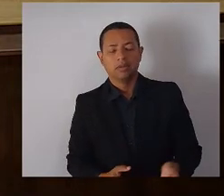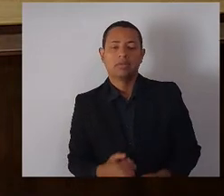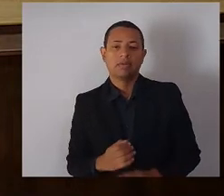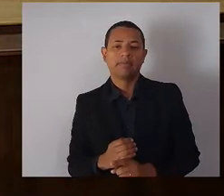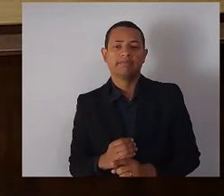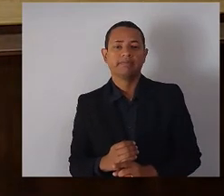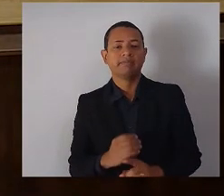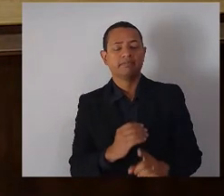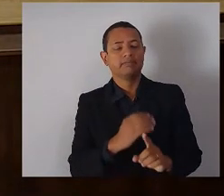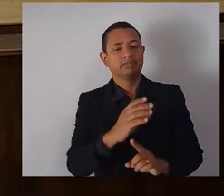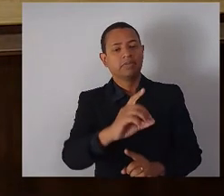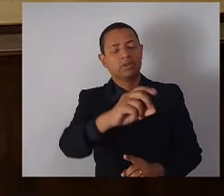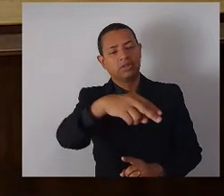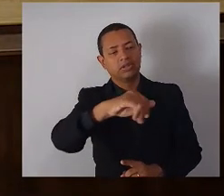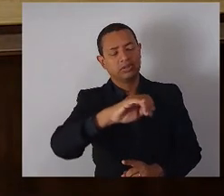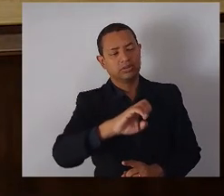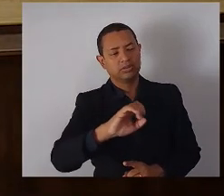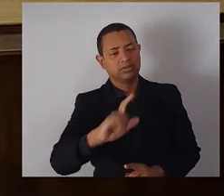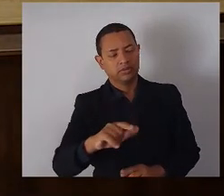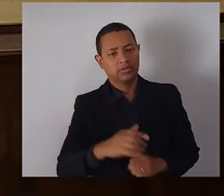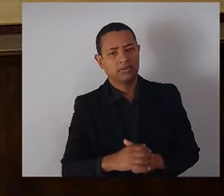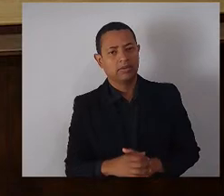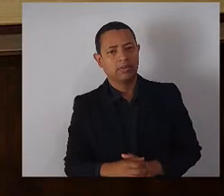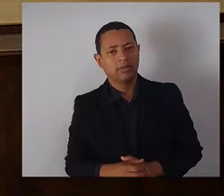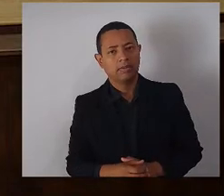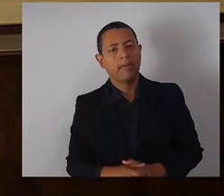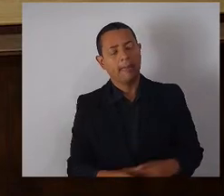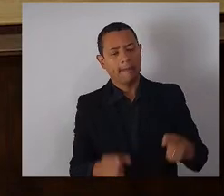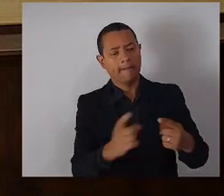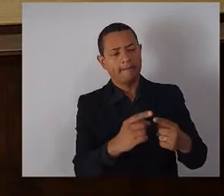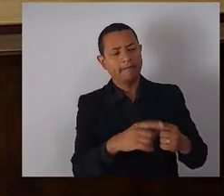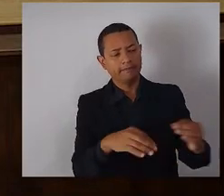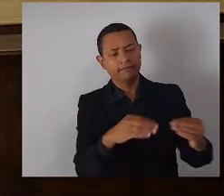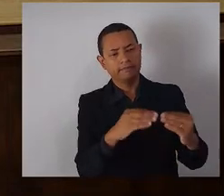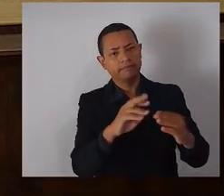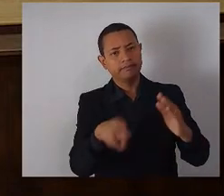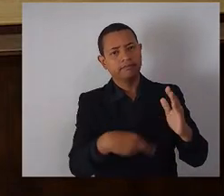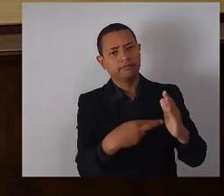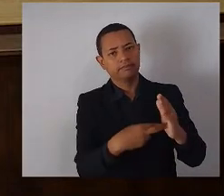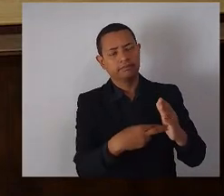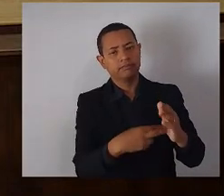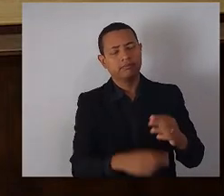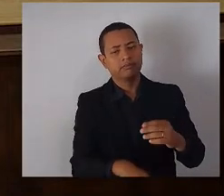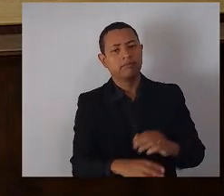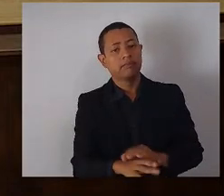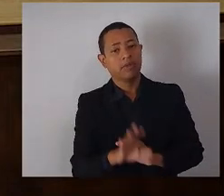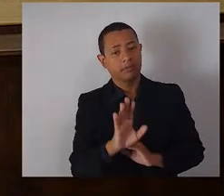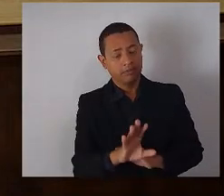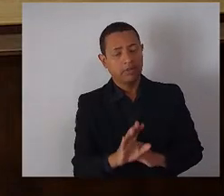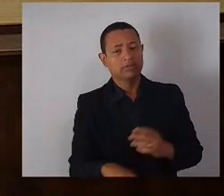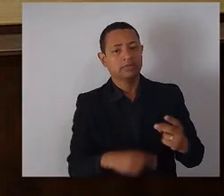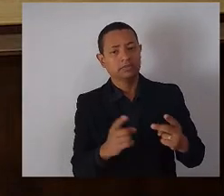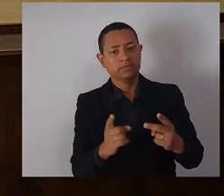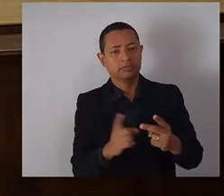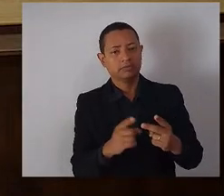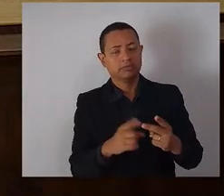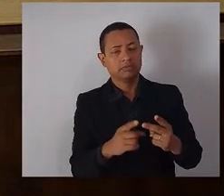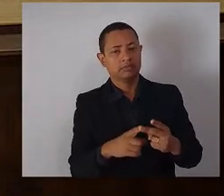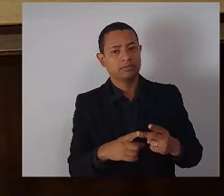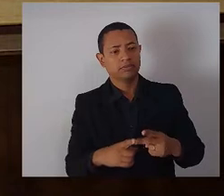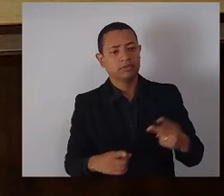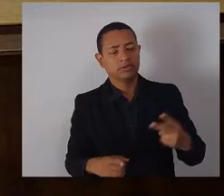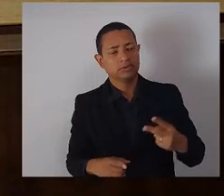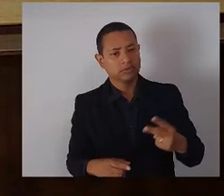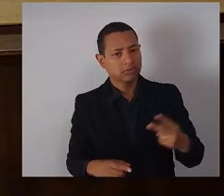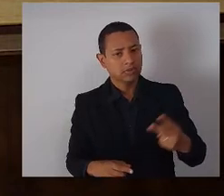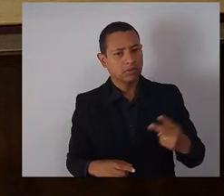à preliminar de litispendência, Vossa Excelência acompanha o relator pela rejeição. Todavia, no que diz respeito à preliminar de ausência de